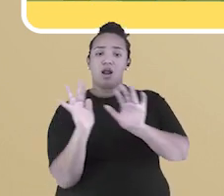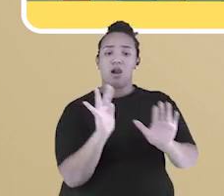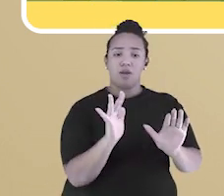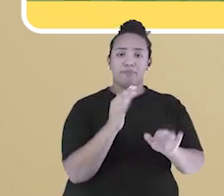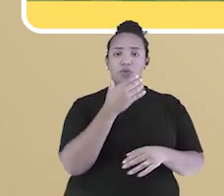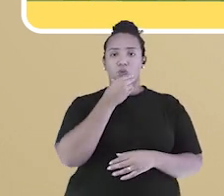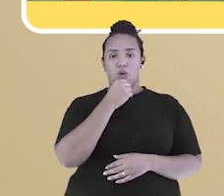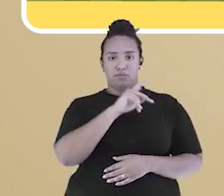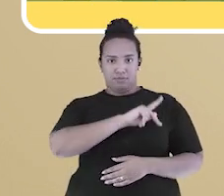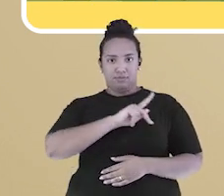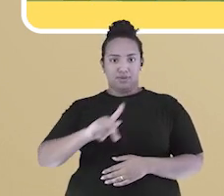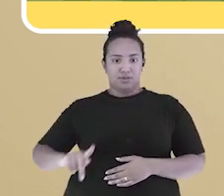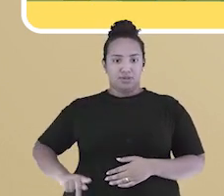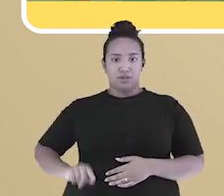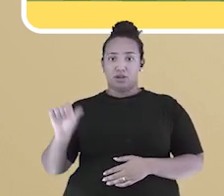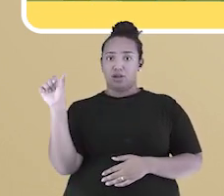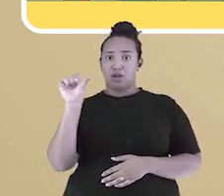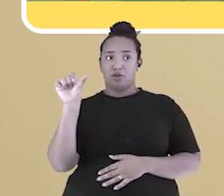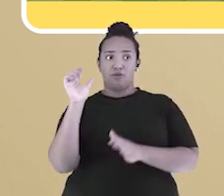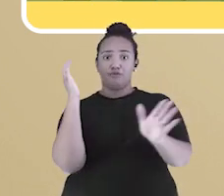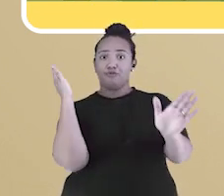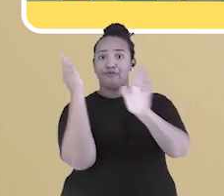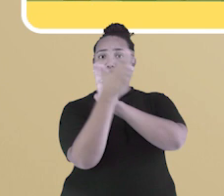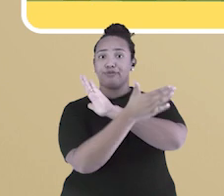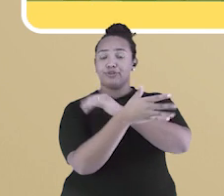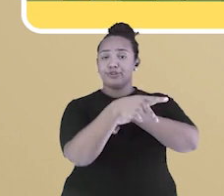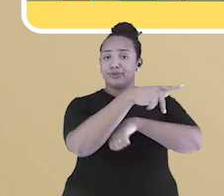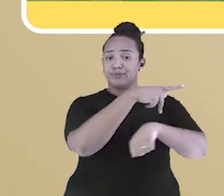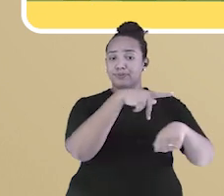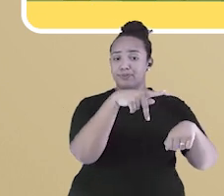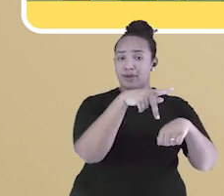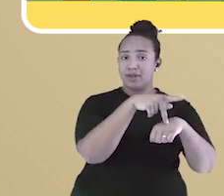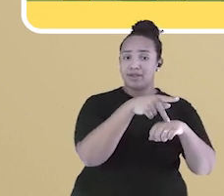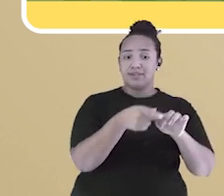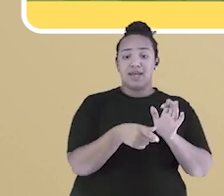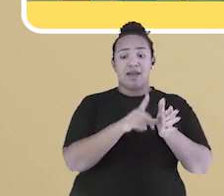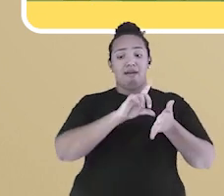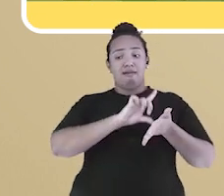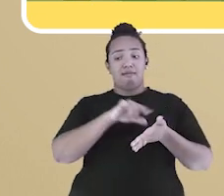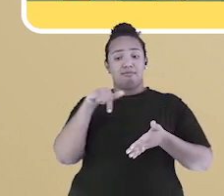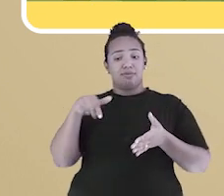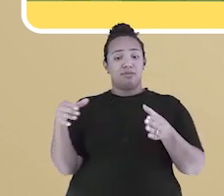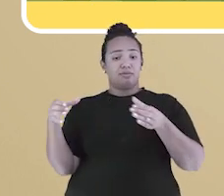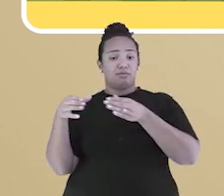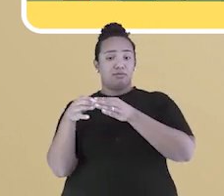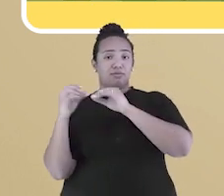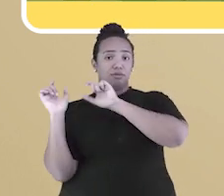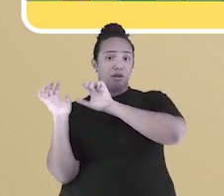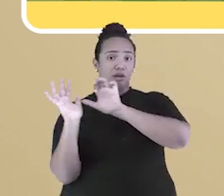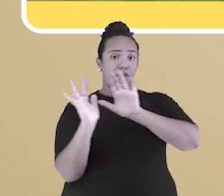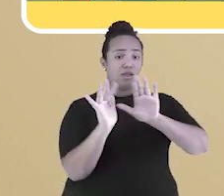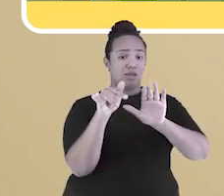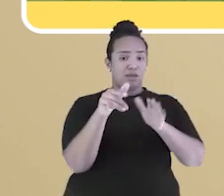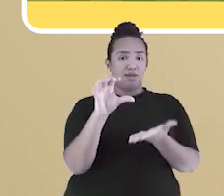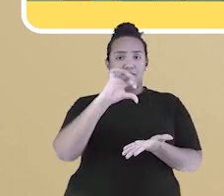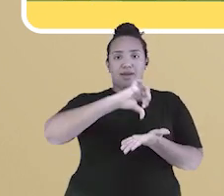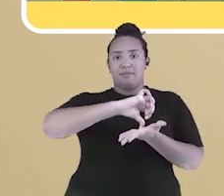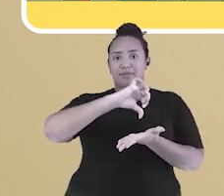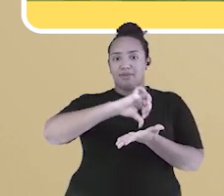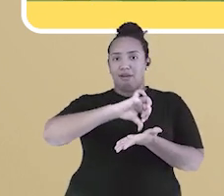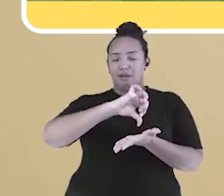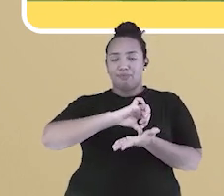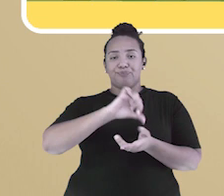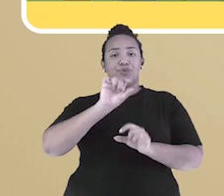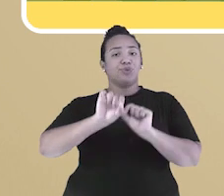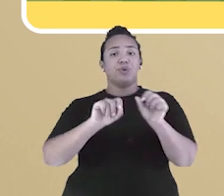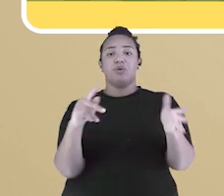Afeganistão fugiu do país antes das tropas do Talibã avançarem sobre a capital, Cabul, e esse cenário facilitou